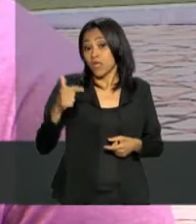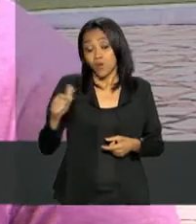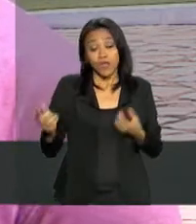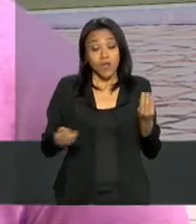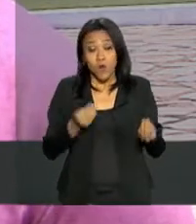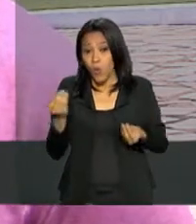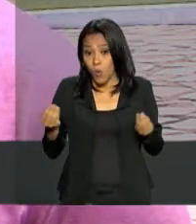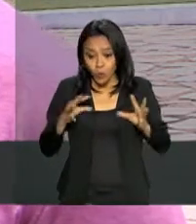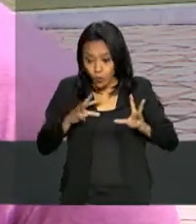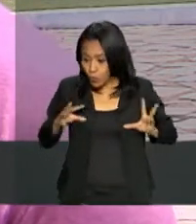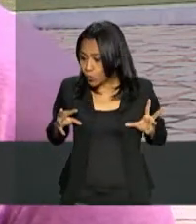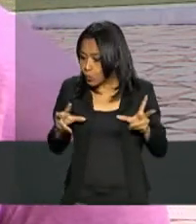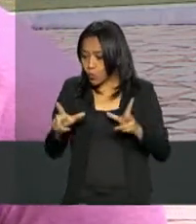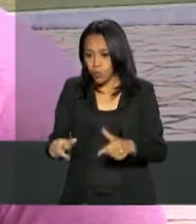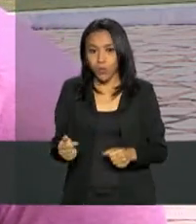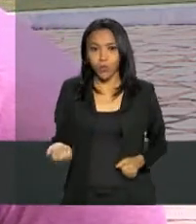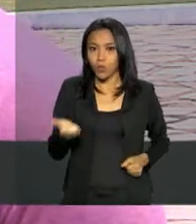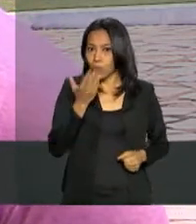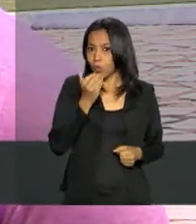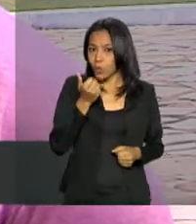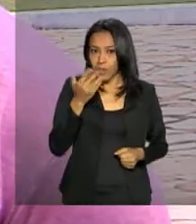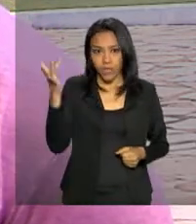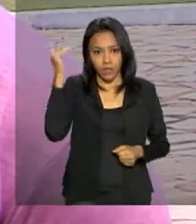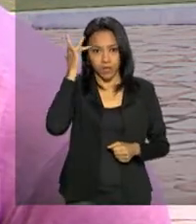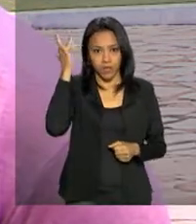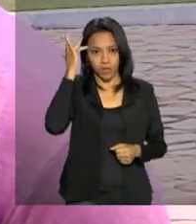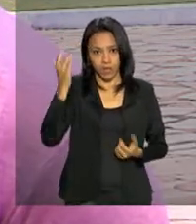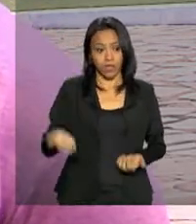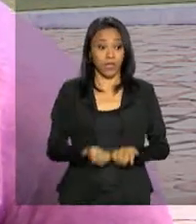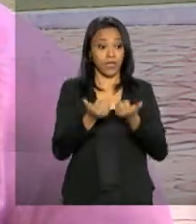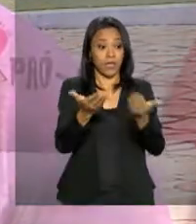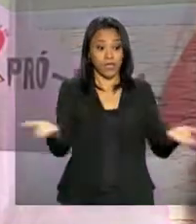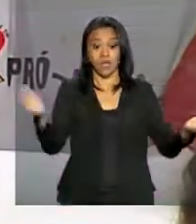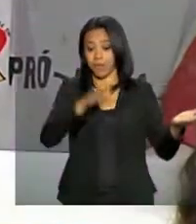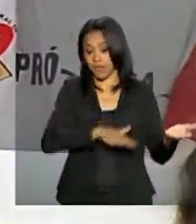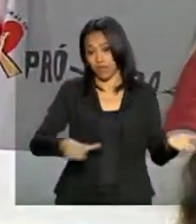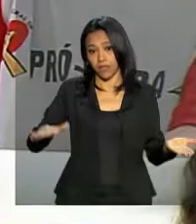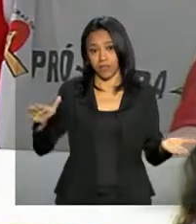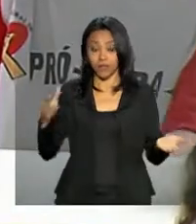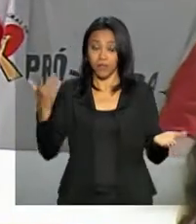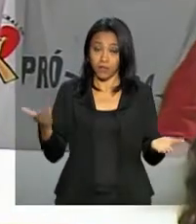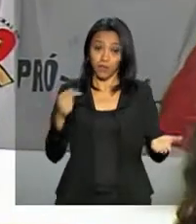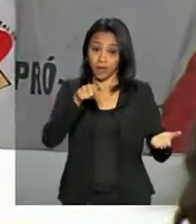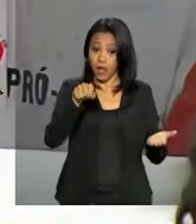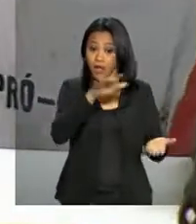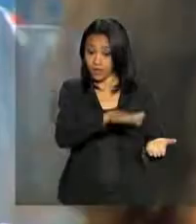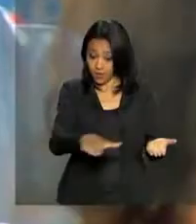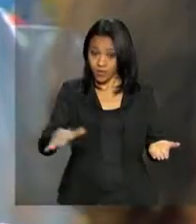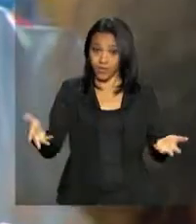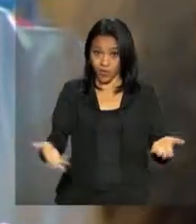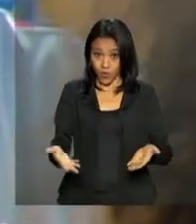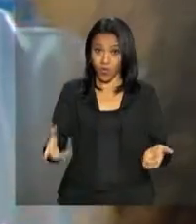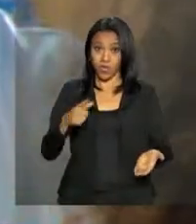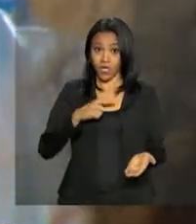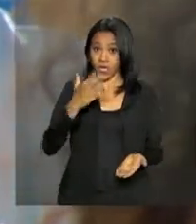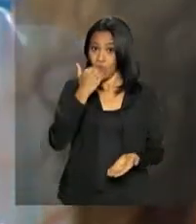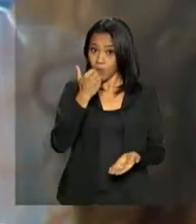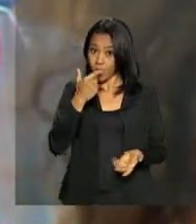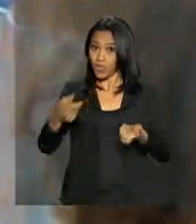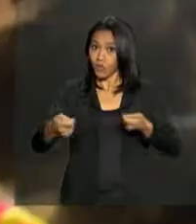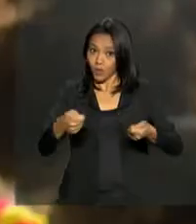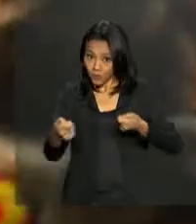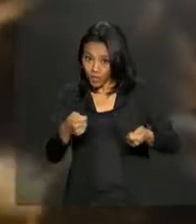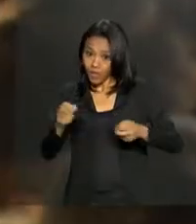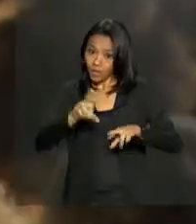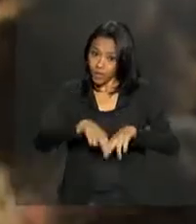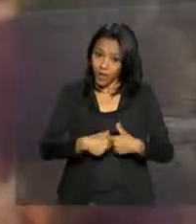de alimento, essa qualidade de alimentação que é chegada nas crianças. Então, as crianças hoje têm uma alimentação balanceada por